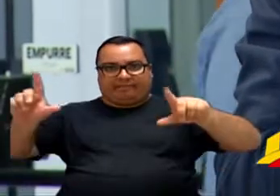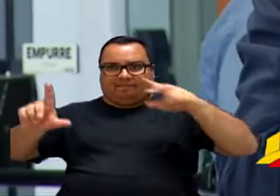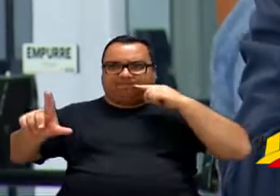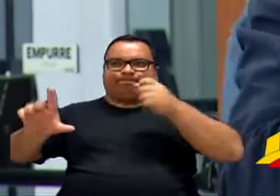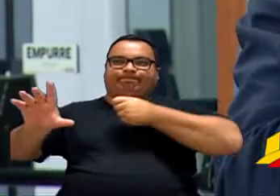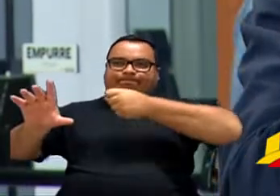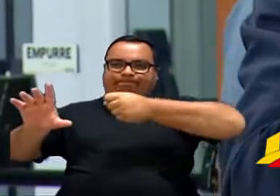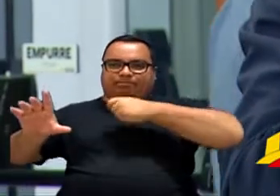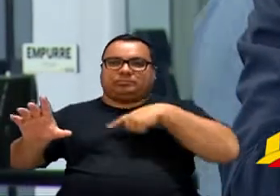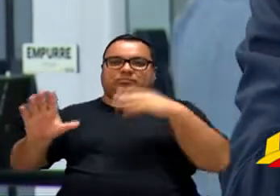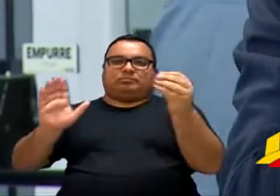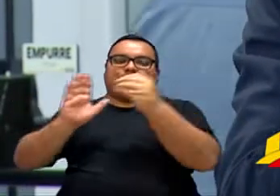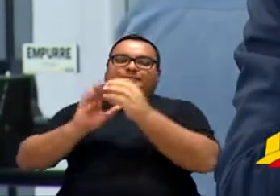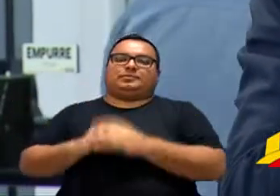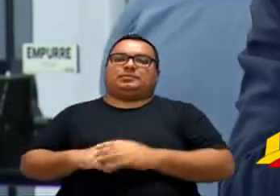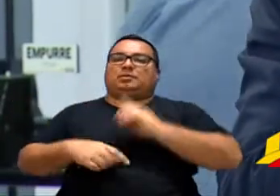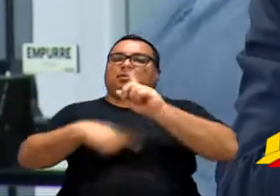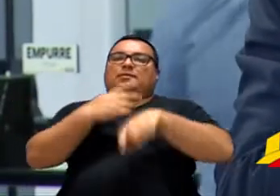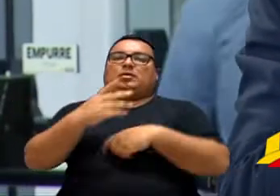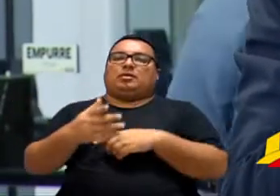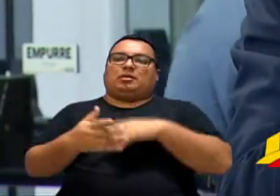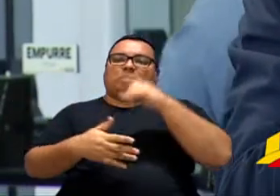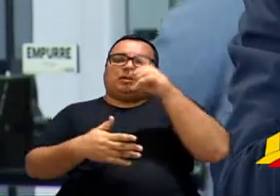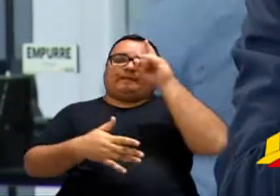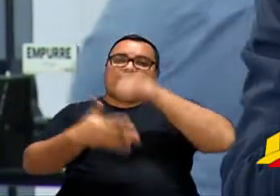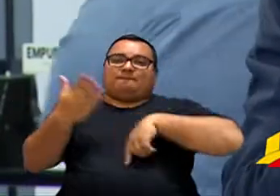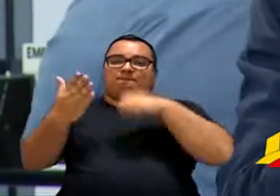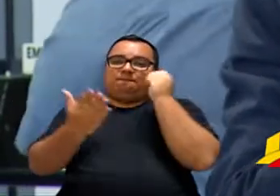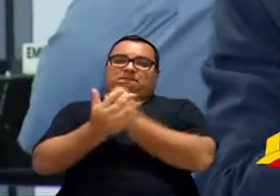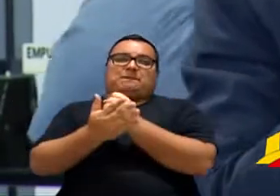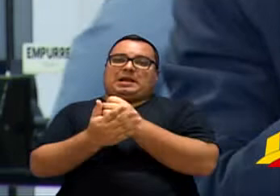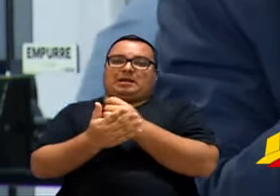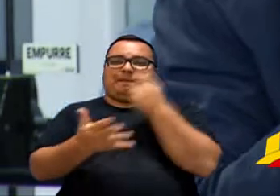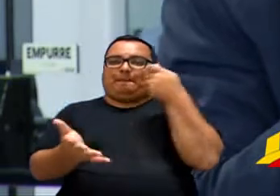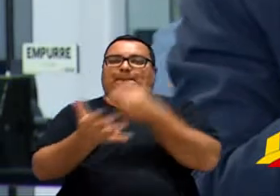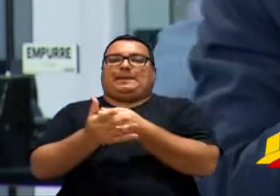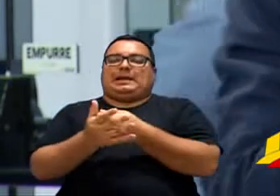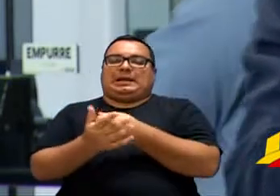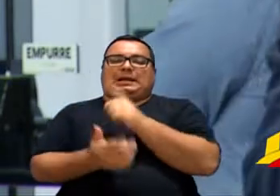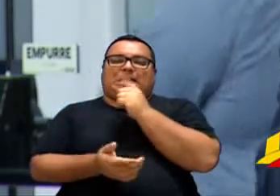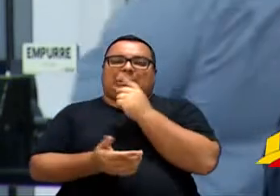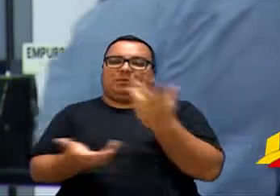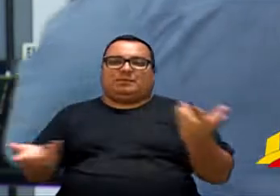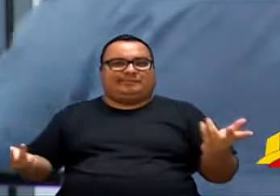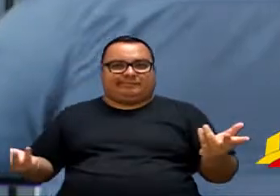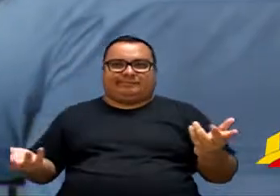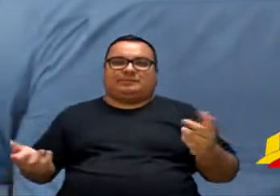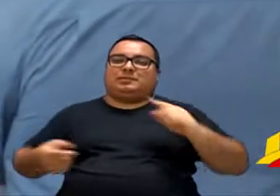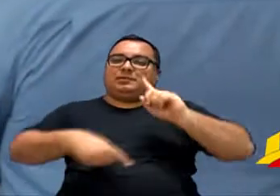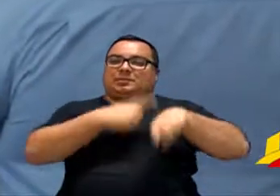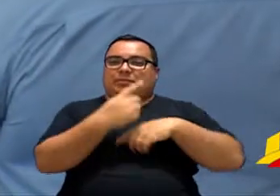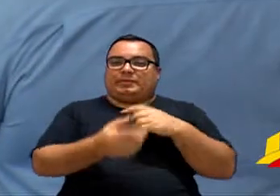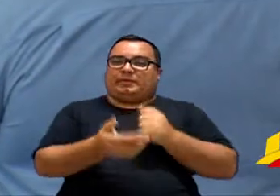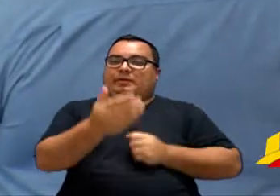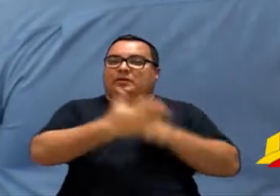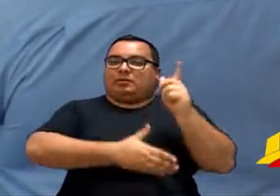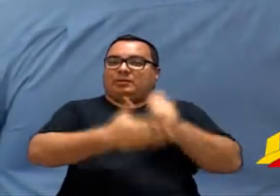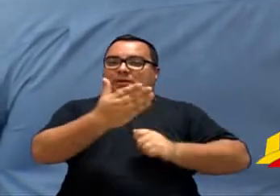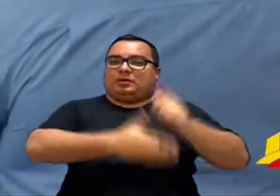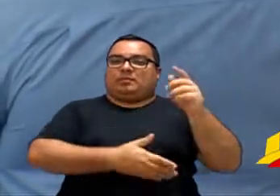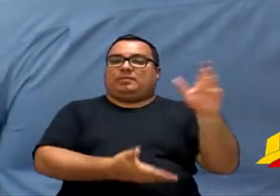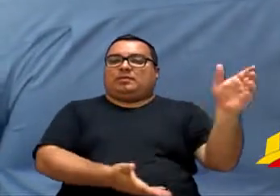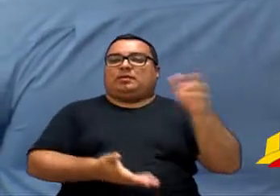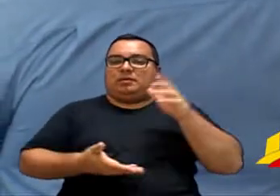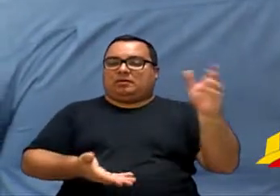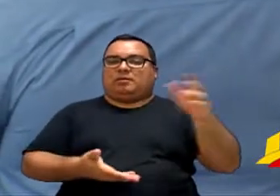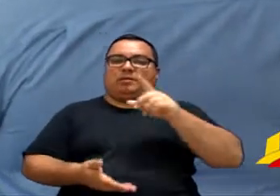conta de água altíssima fora isso teve que comprar galões e galões de água e mercado aí como eu fui várias vezes no mercado comprar galão de água para a gente não